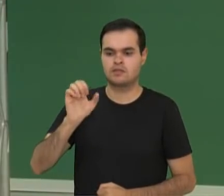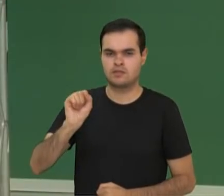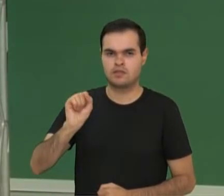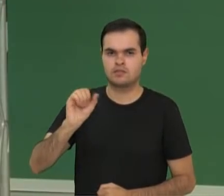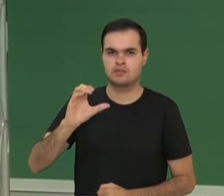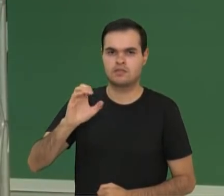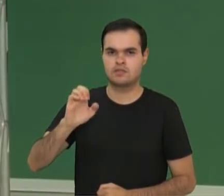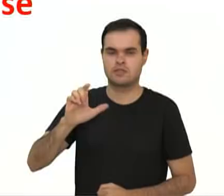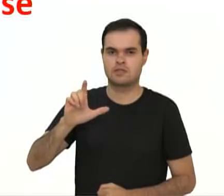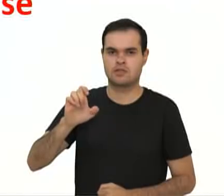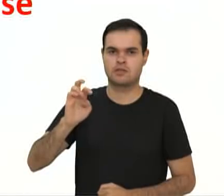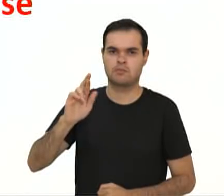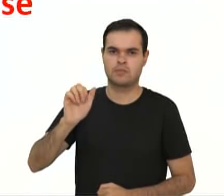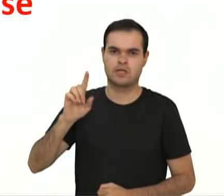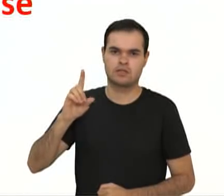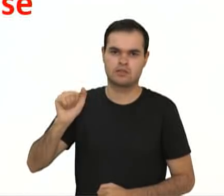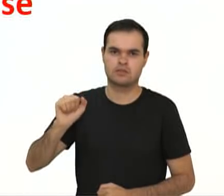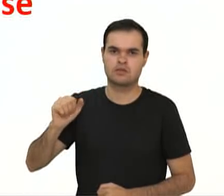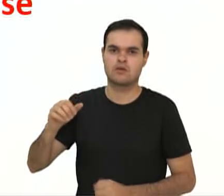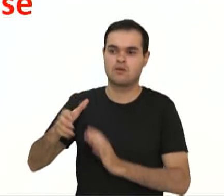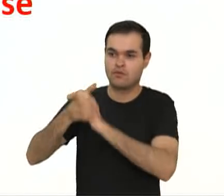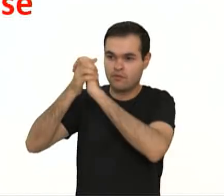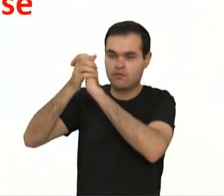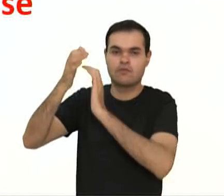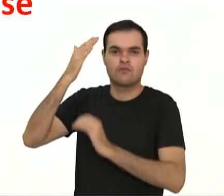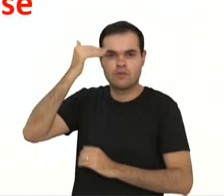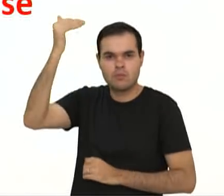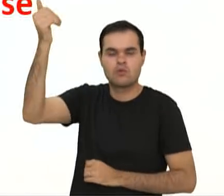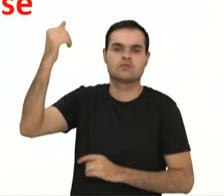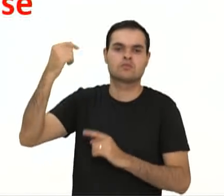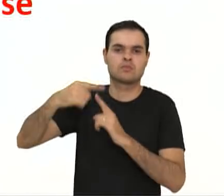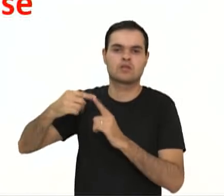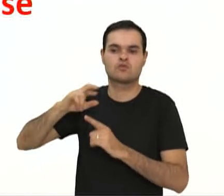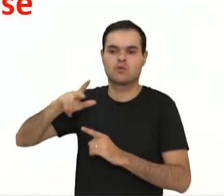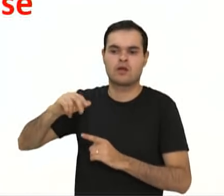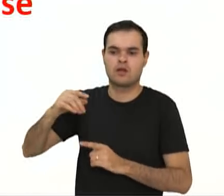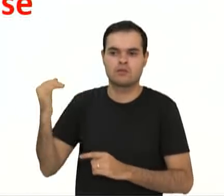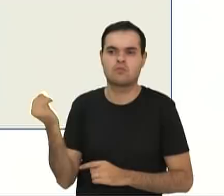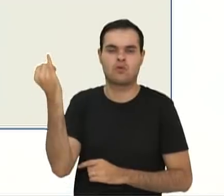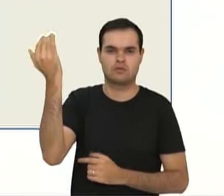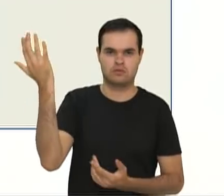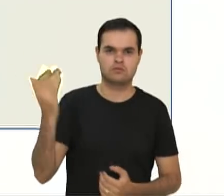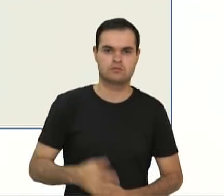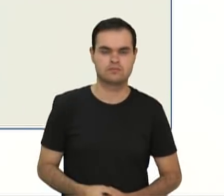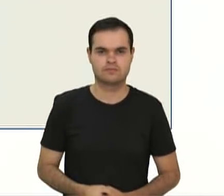para ele. Alguém que ficou famoso porque fez algo que não é tão célebre.